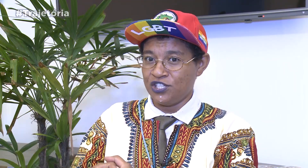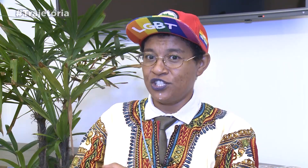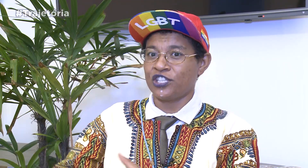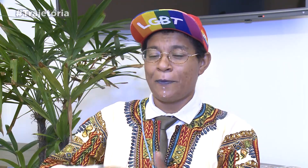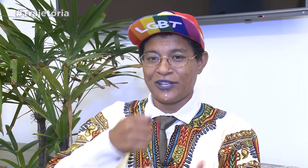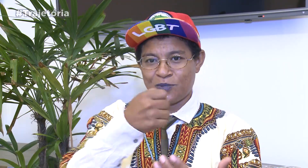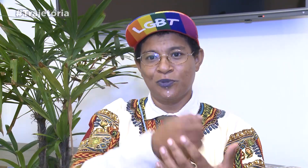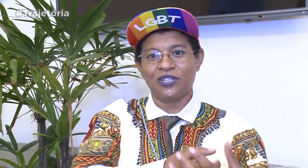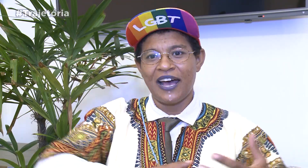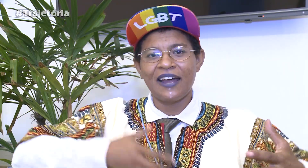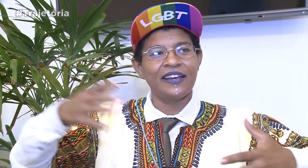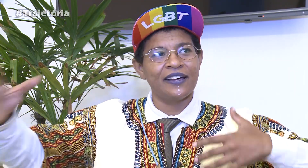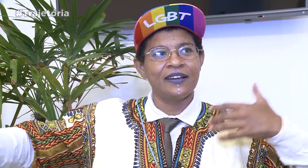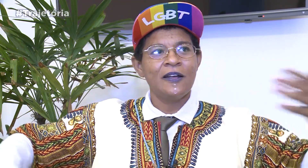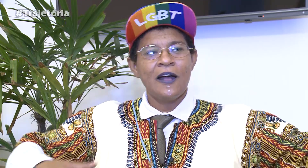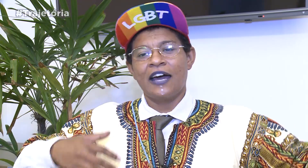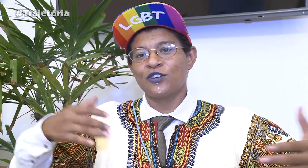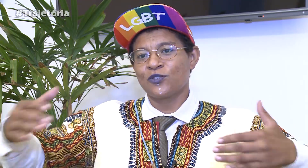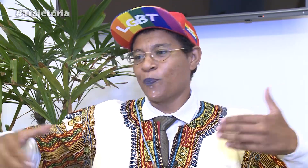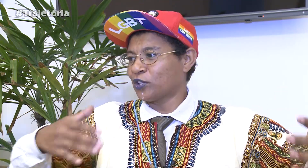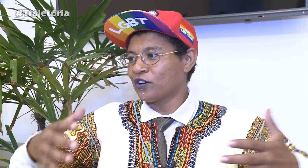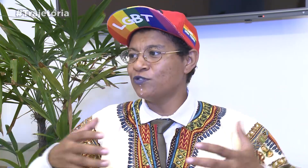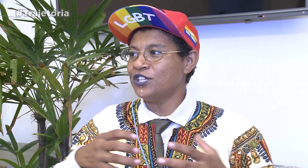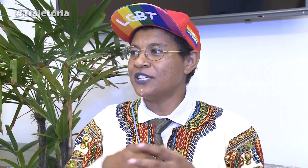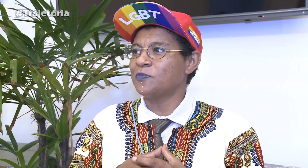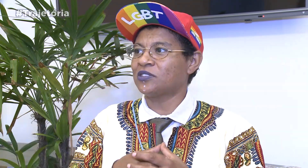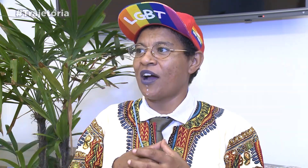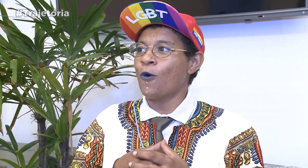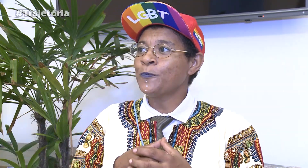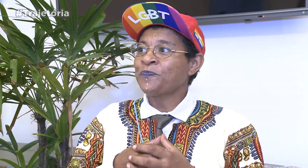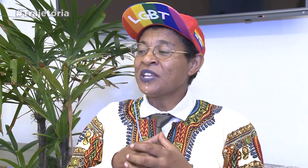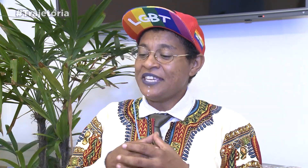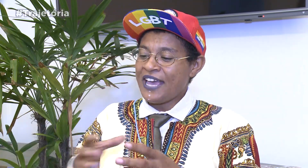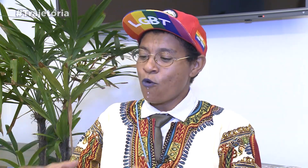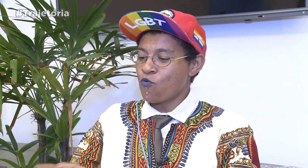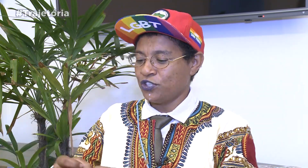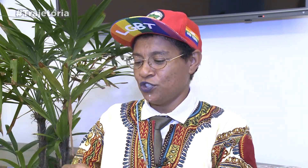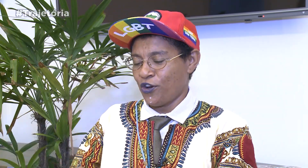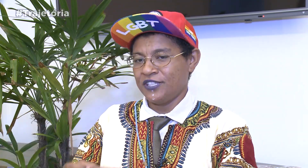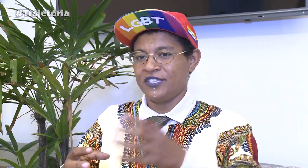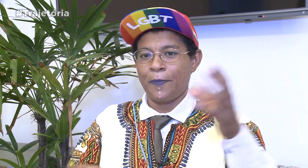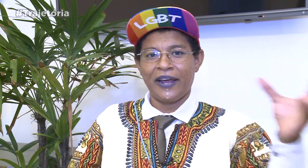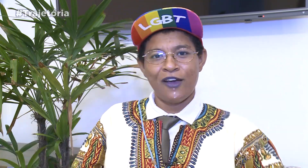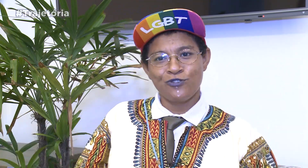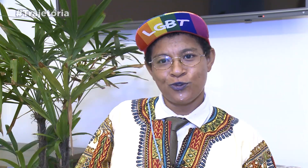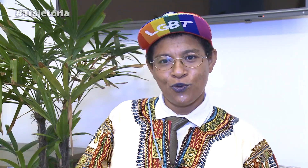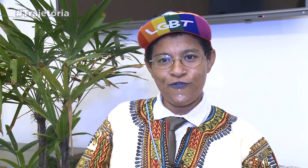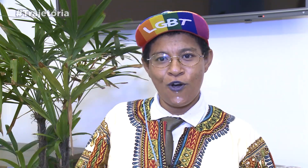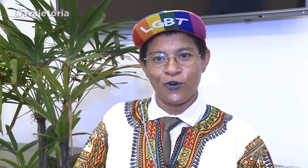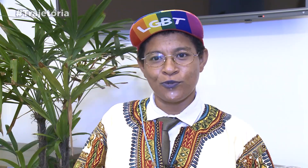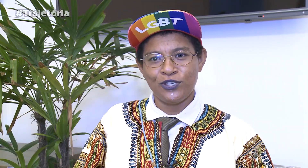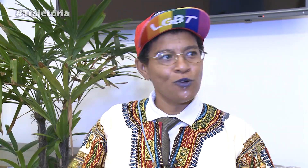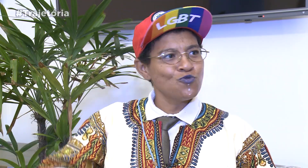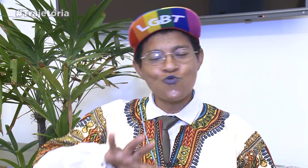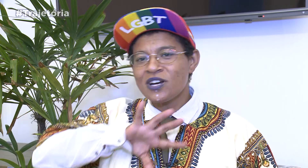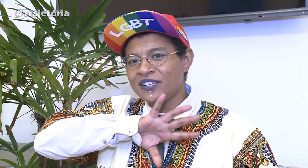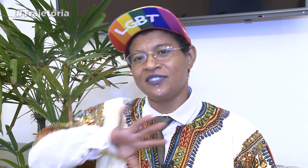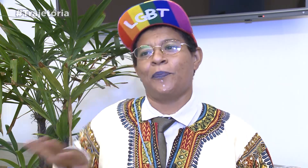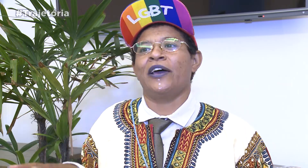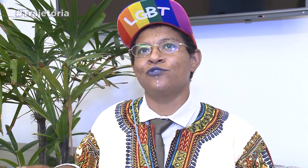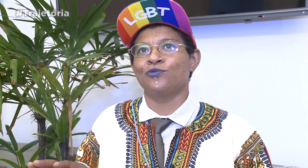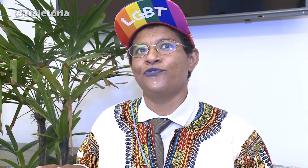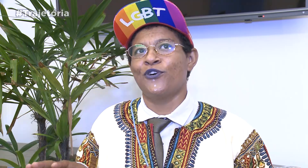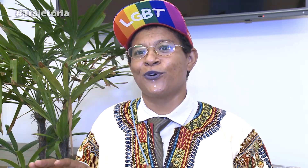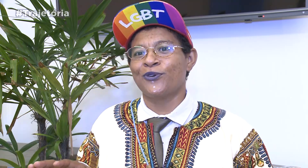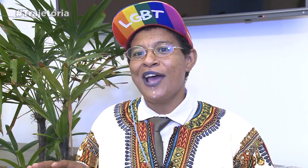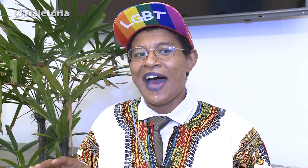jovem feminista, né, para disputar, né, a nosso protagonismo e tal. E algumas de nós ia para a reunião do fórum. E eu nunca quis ir